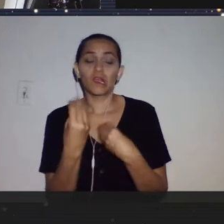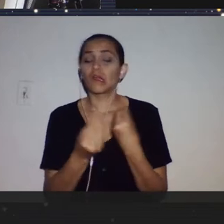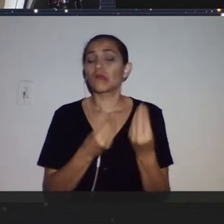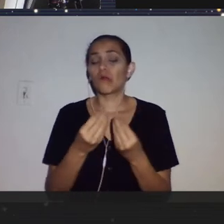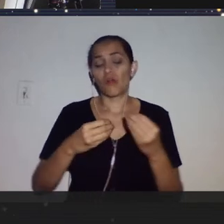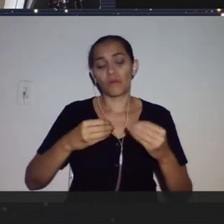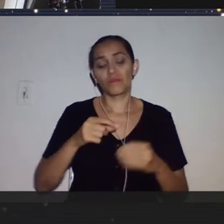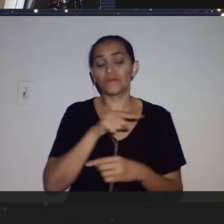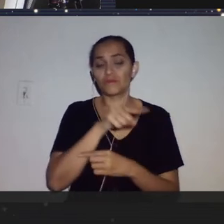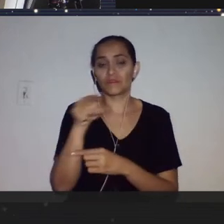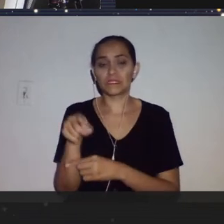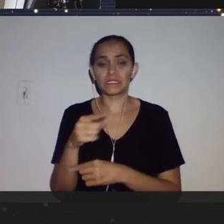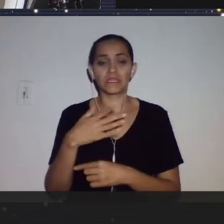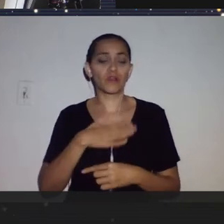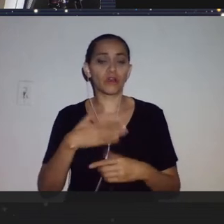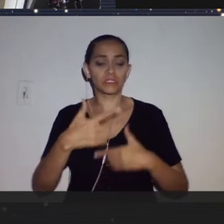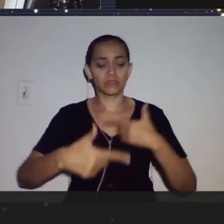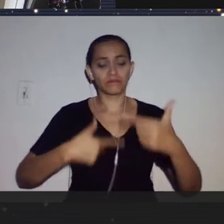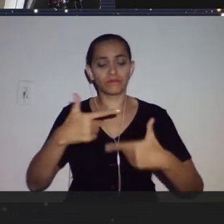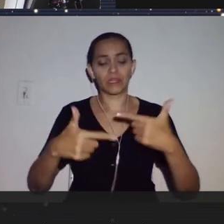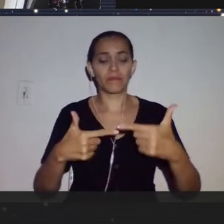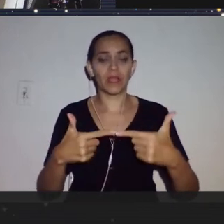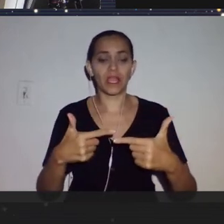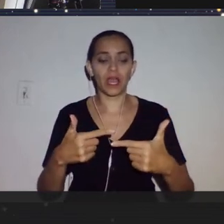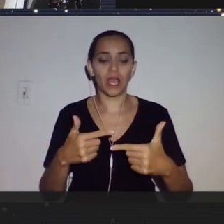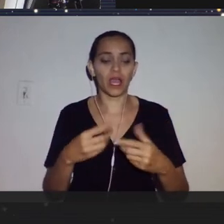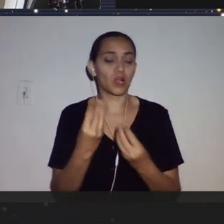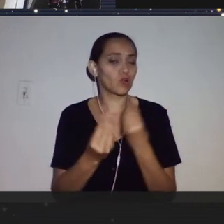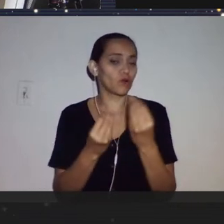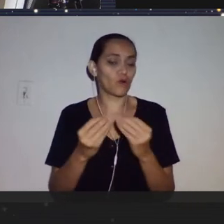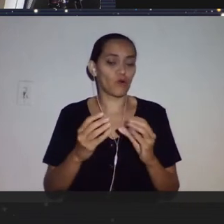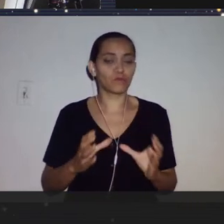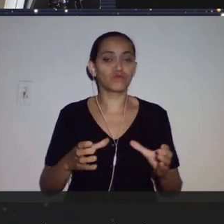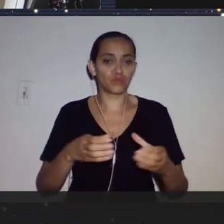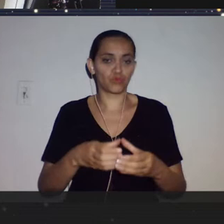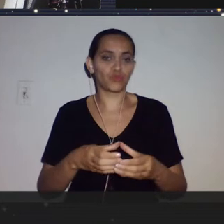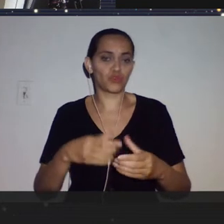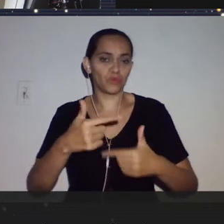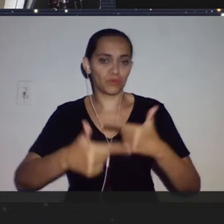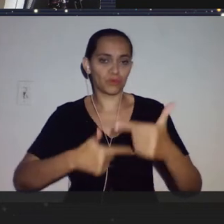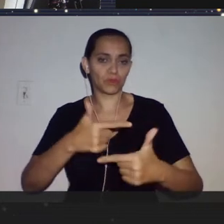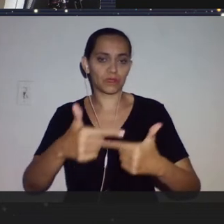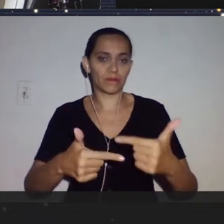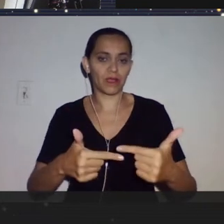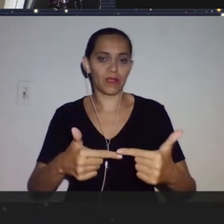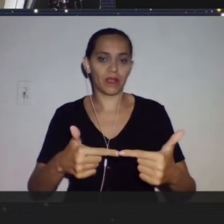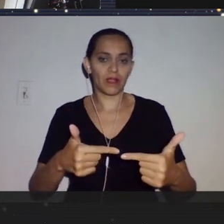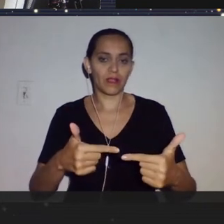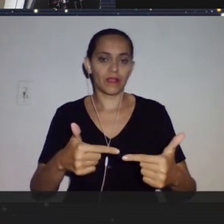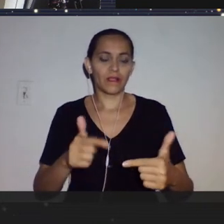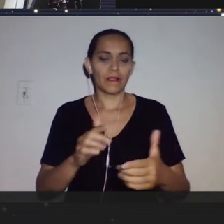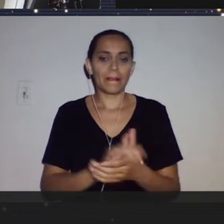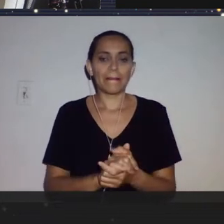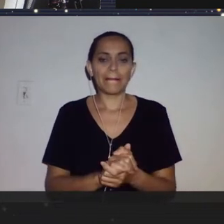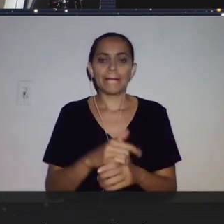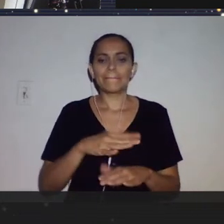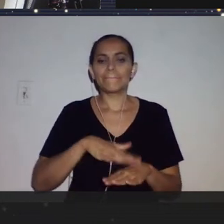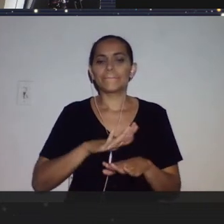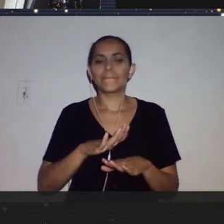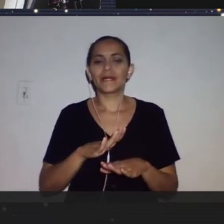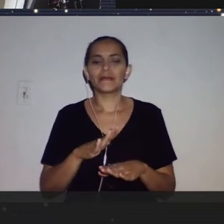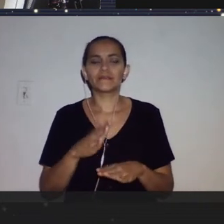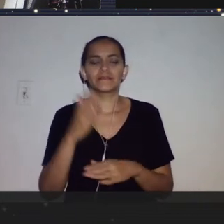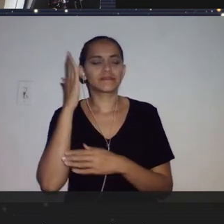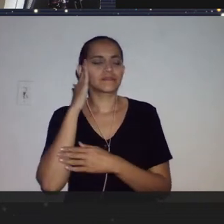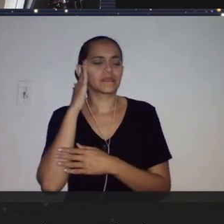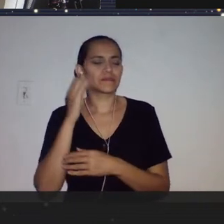que você está aplicando trabalha. Para saber mais se adequa às suas expectativas